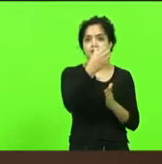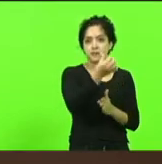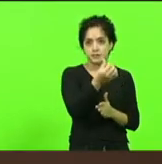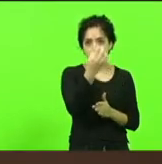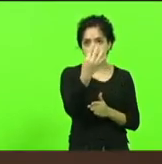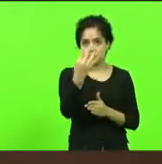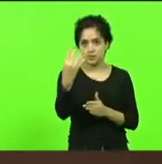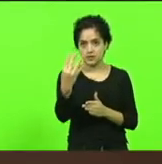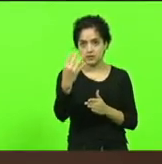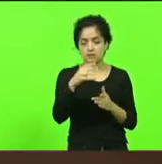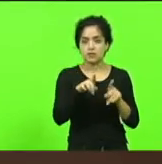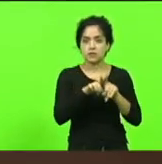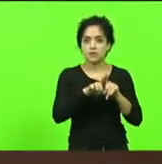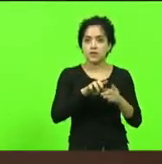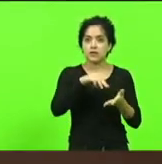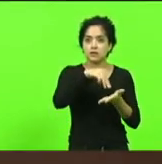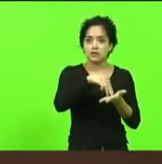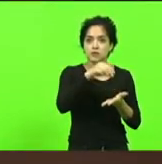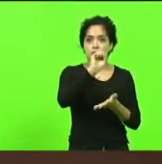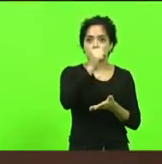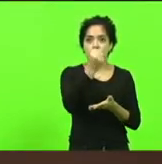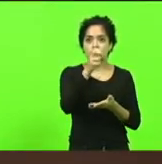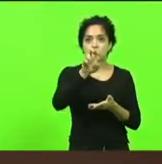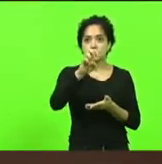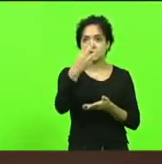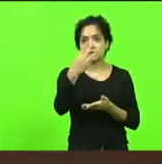642 a 644/21 e as moções